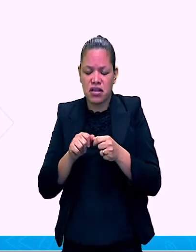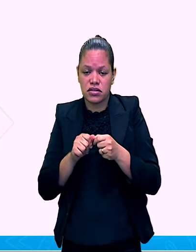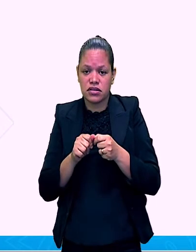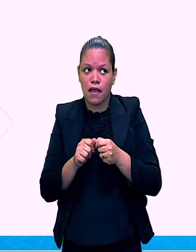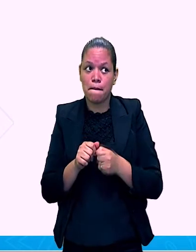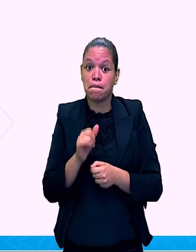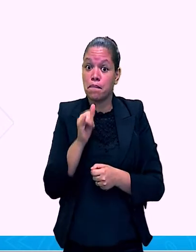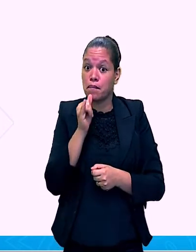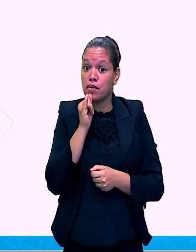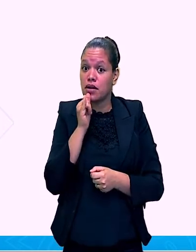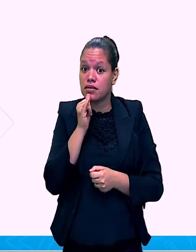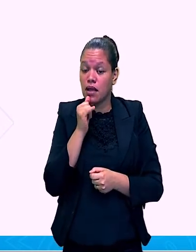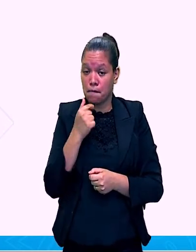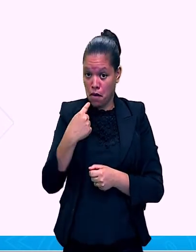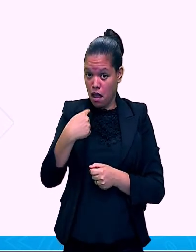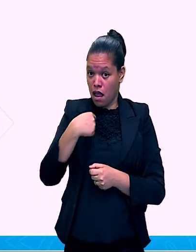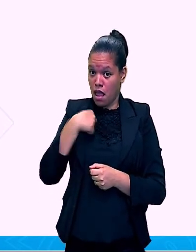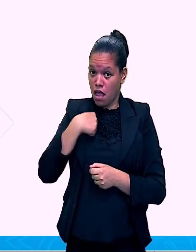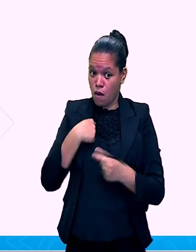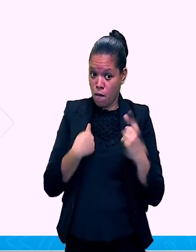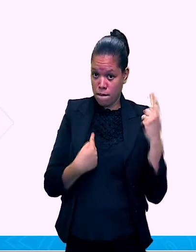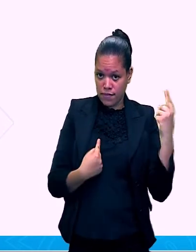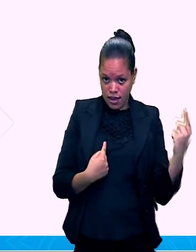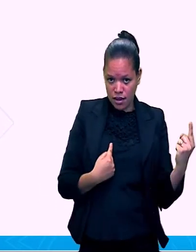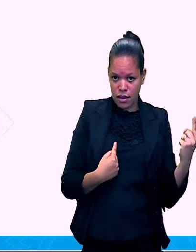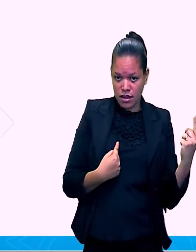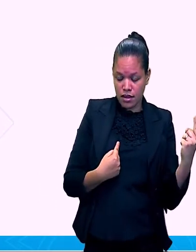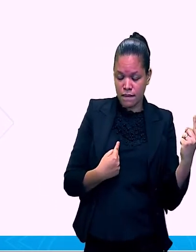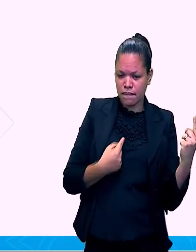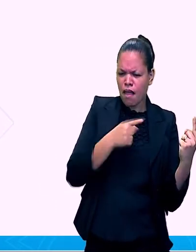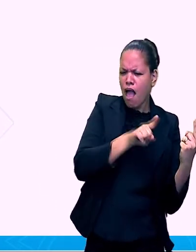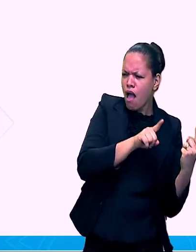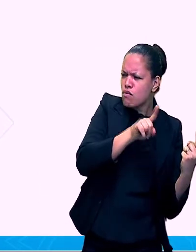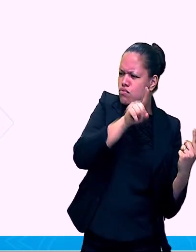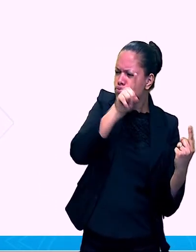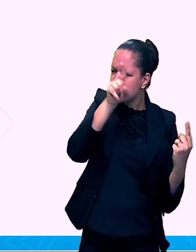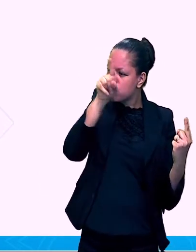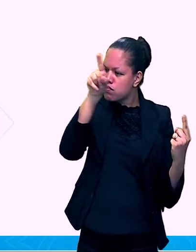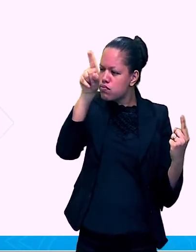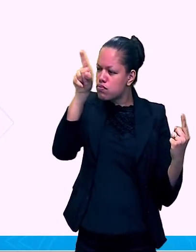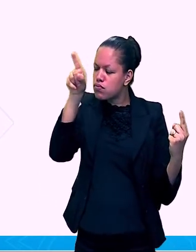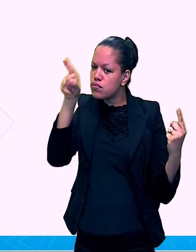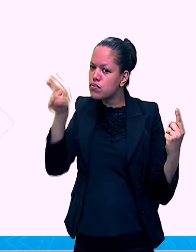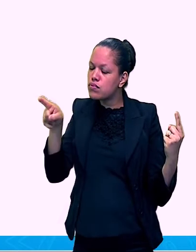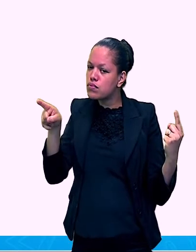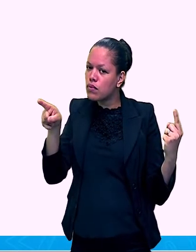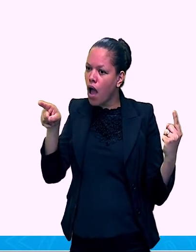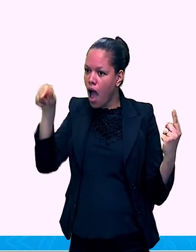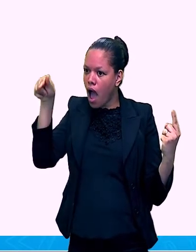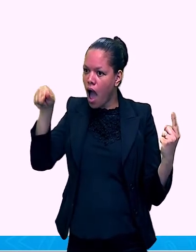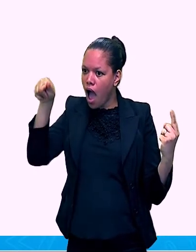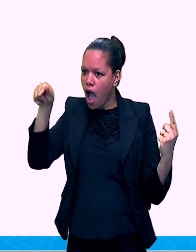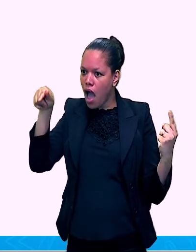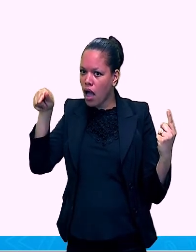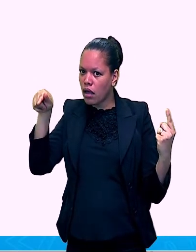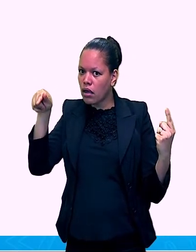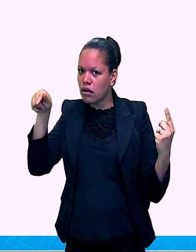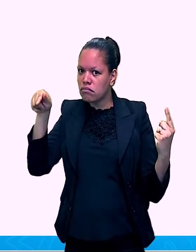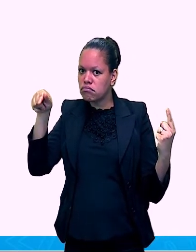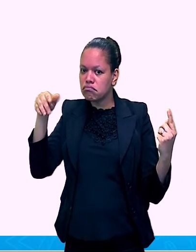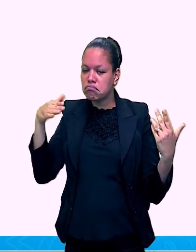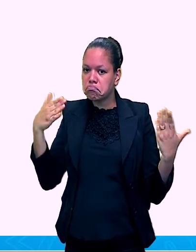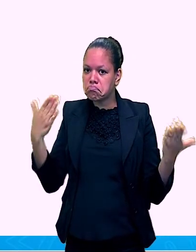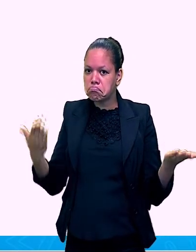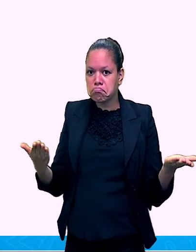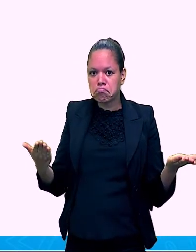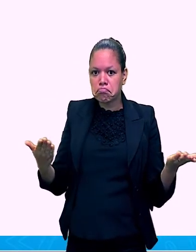lá para o outro lado do país, de maneira rápida e que eu gaste menos? Aí a gente